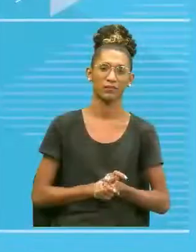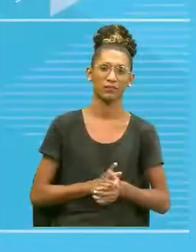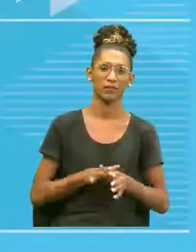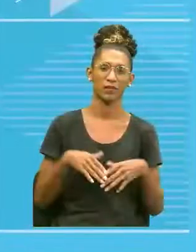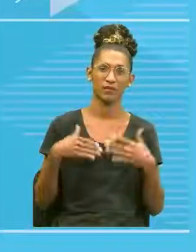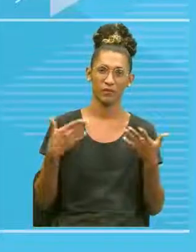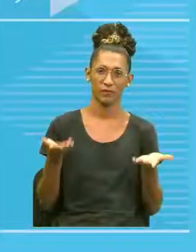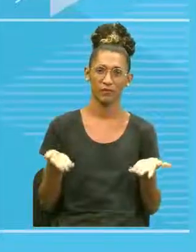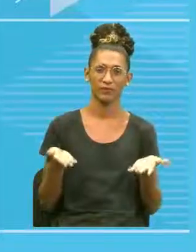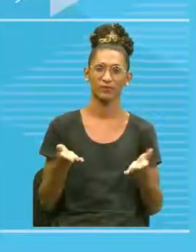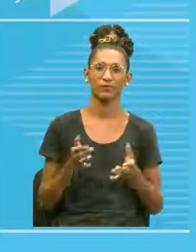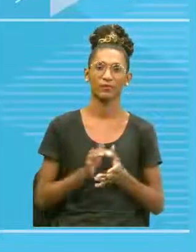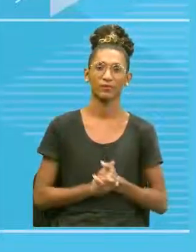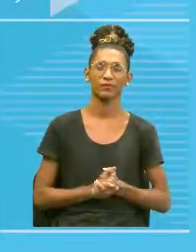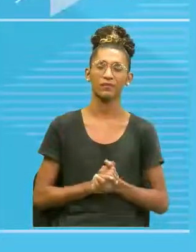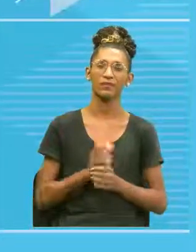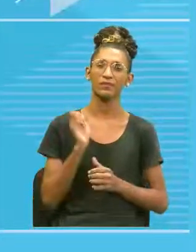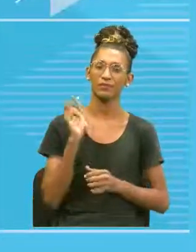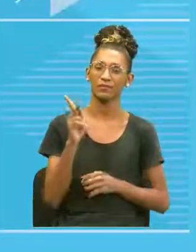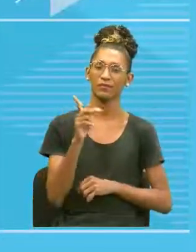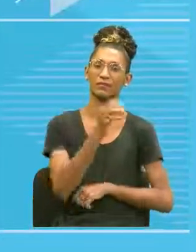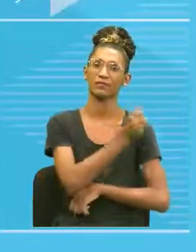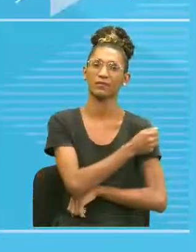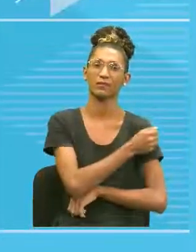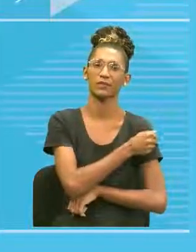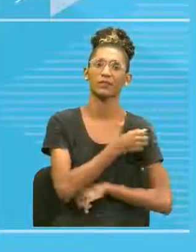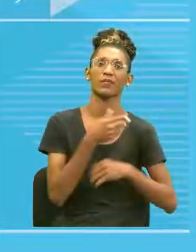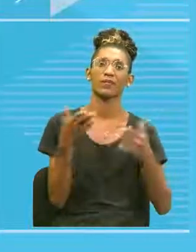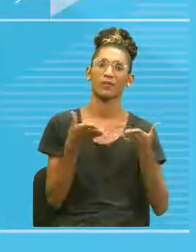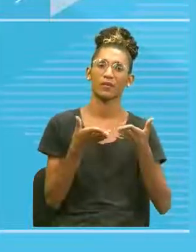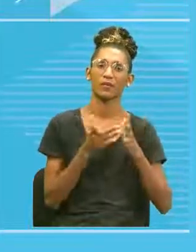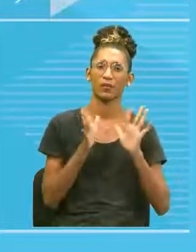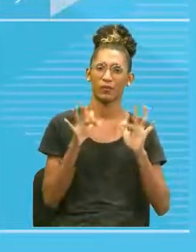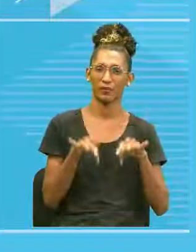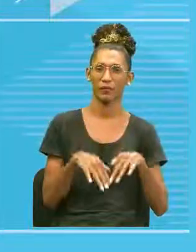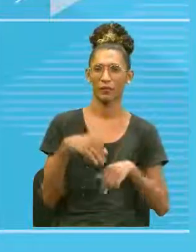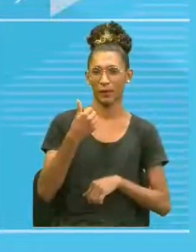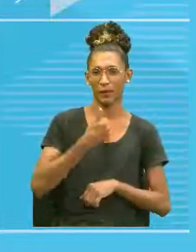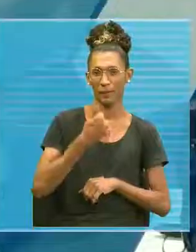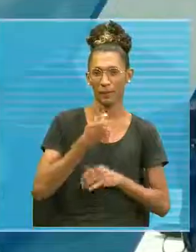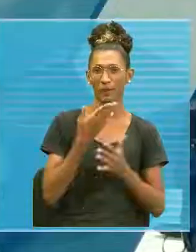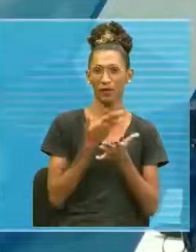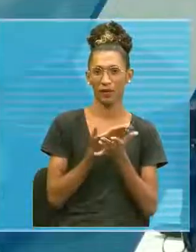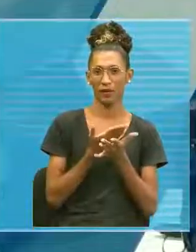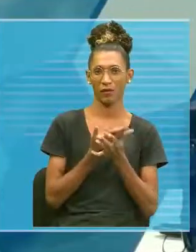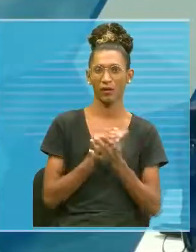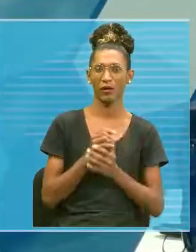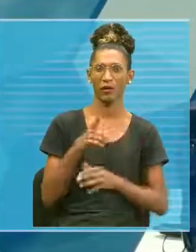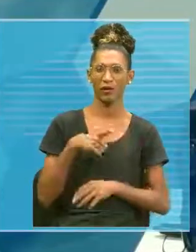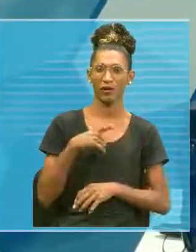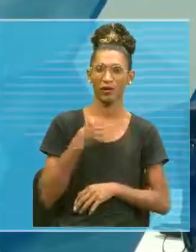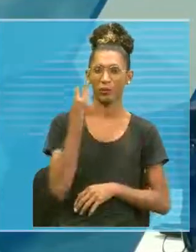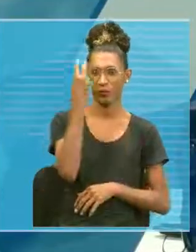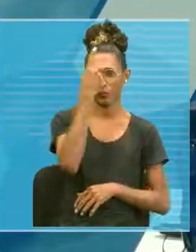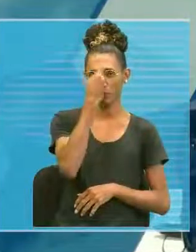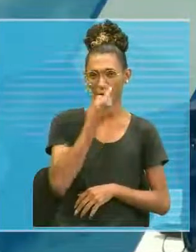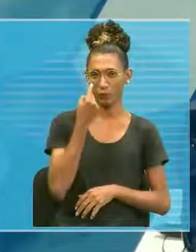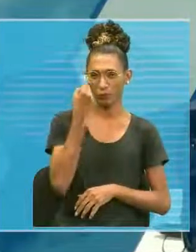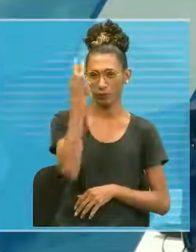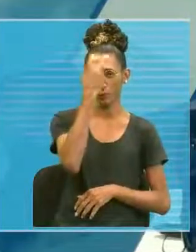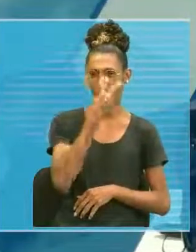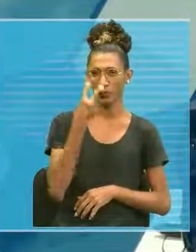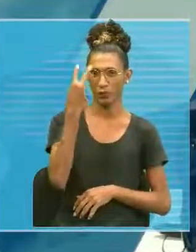o ok pessoal a gente vai chegando ao final da nossa primeira aula eu tenho duas aulas